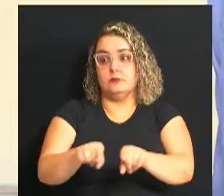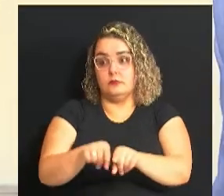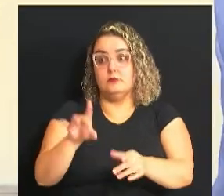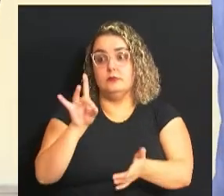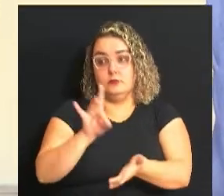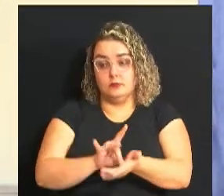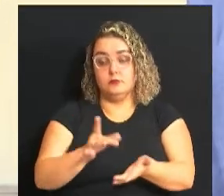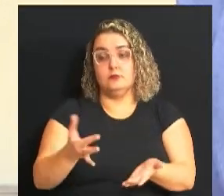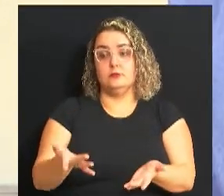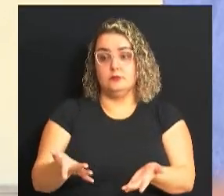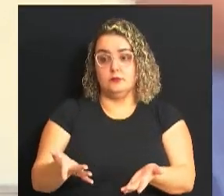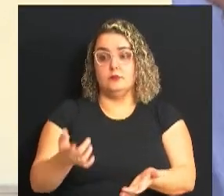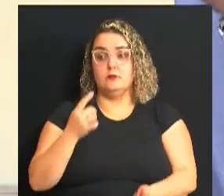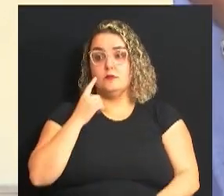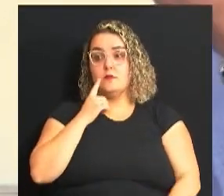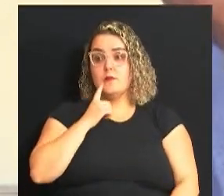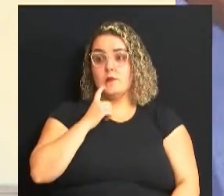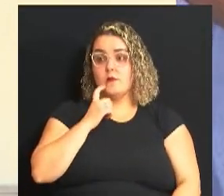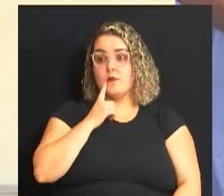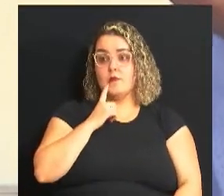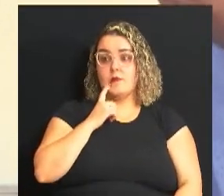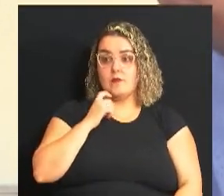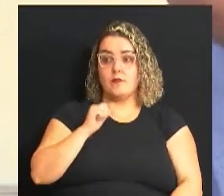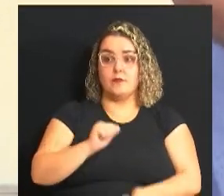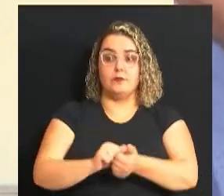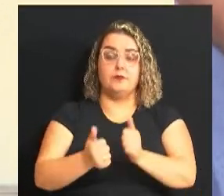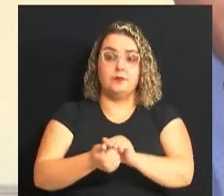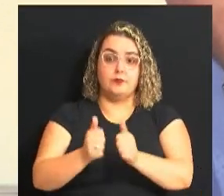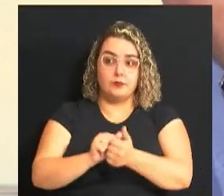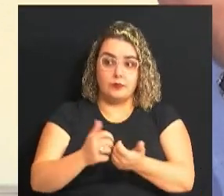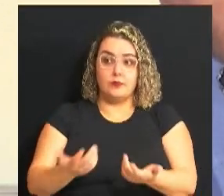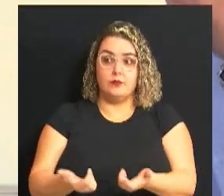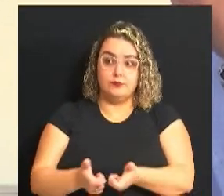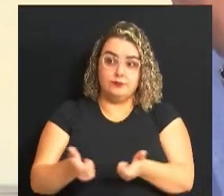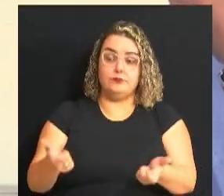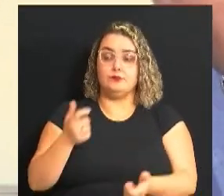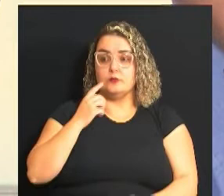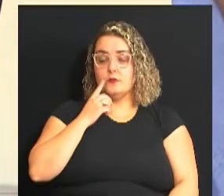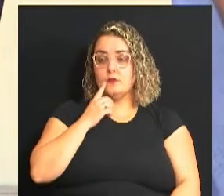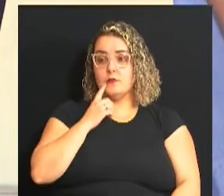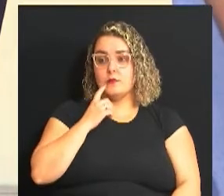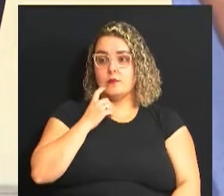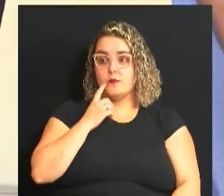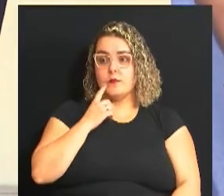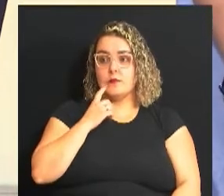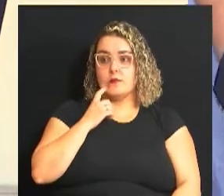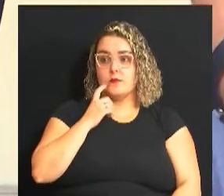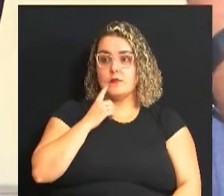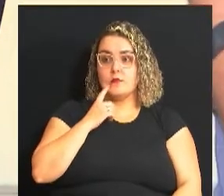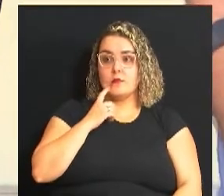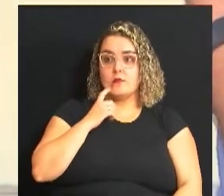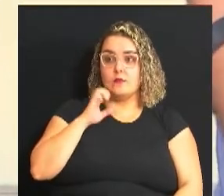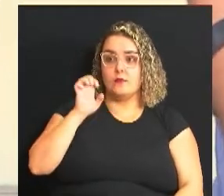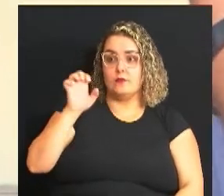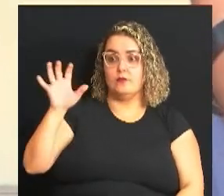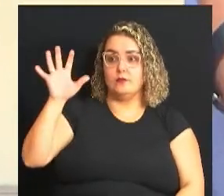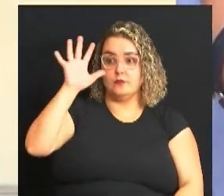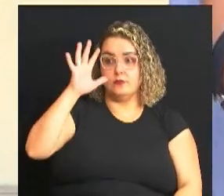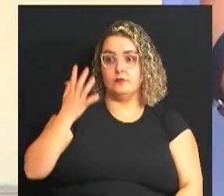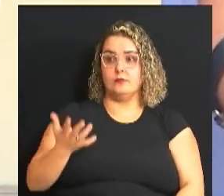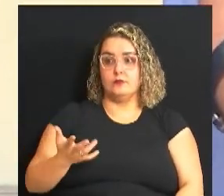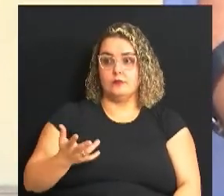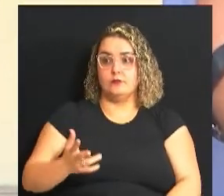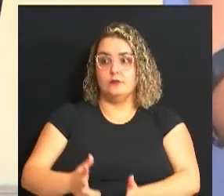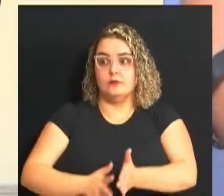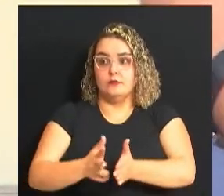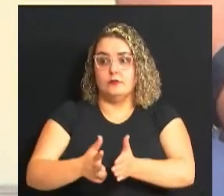que haverá uma flexibilização muito grande. Né? Quem conhece a Europa, quem conhece aí países, o trem passa no meio